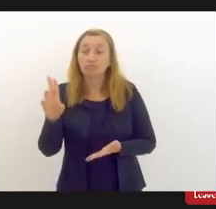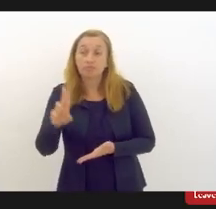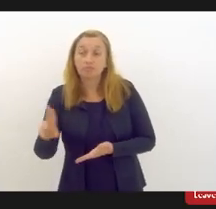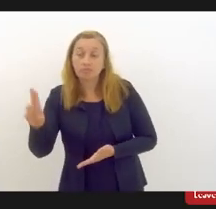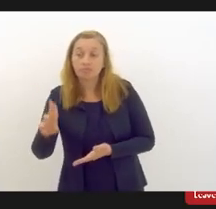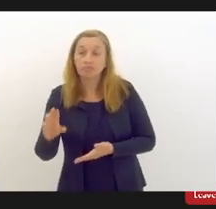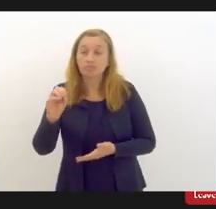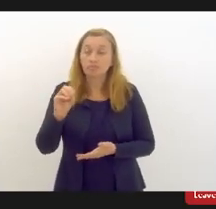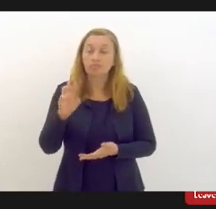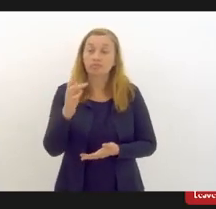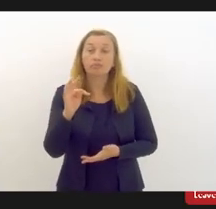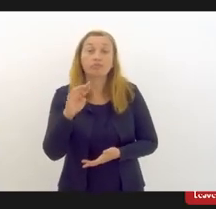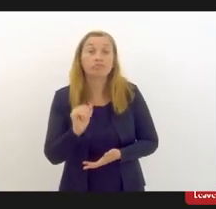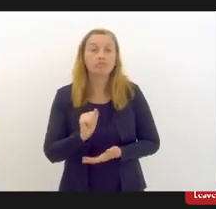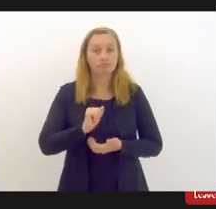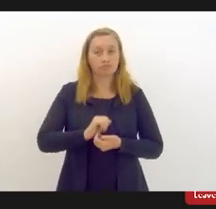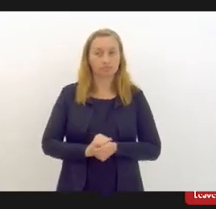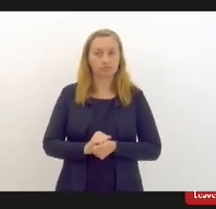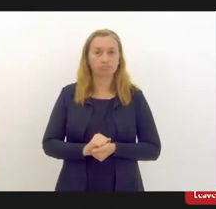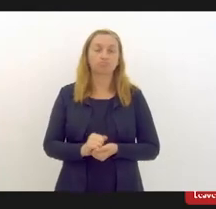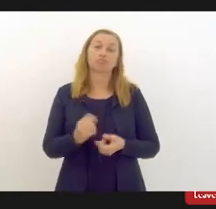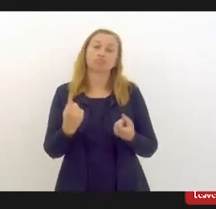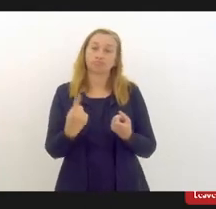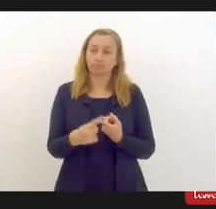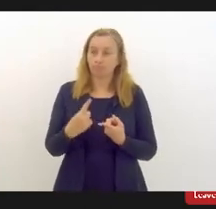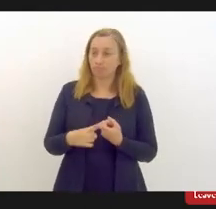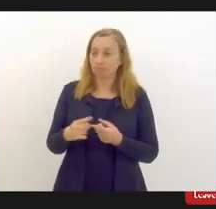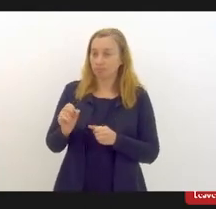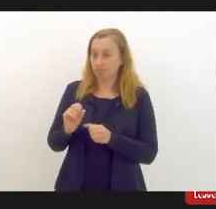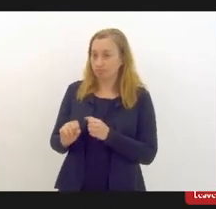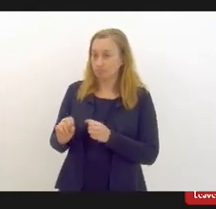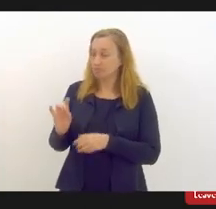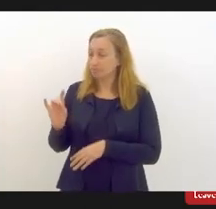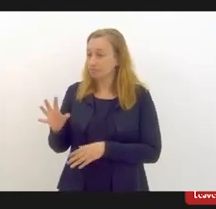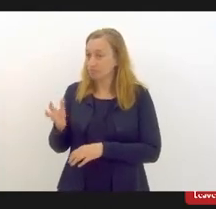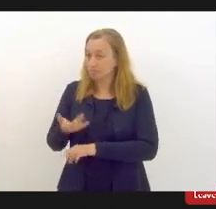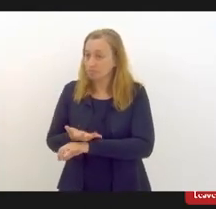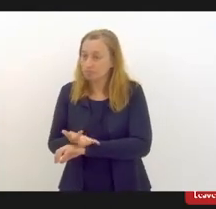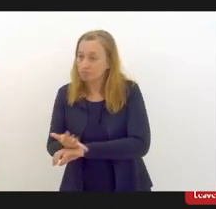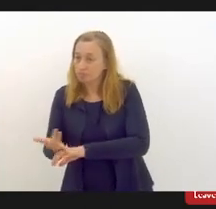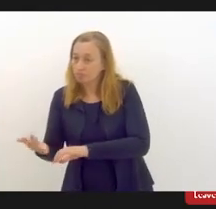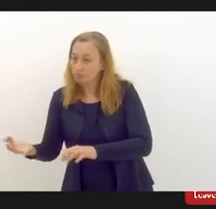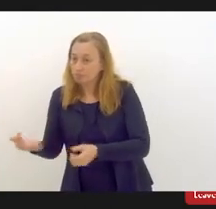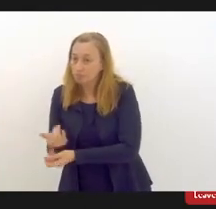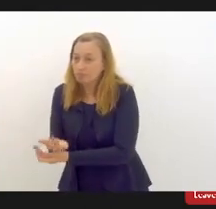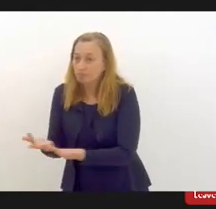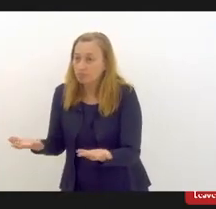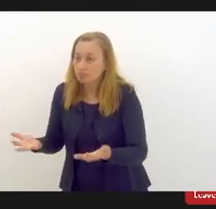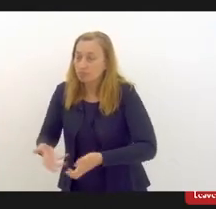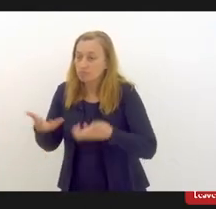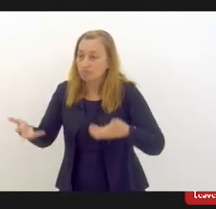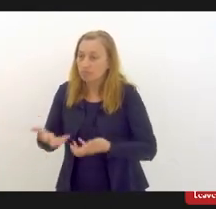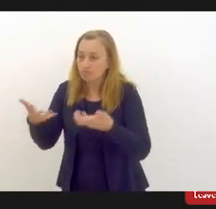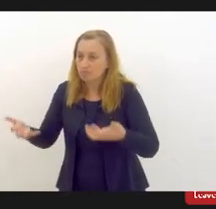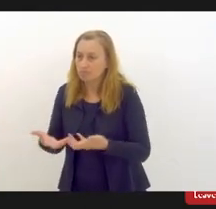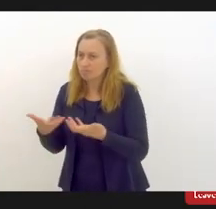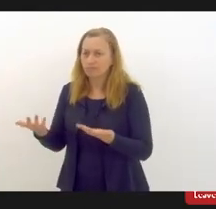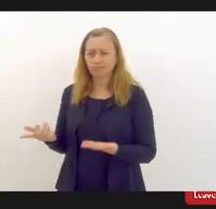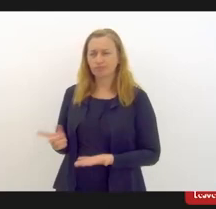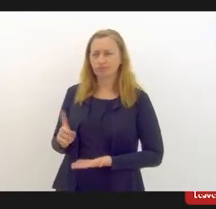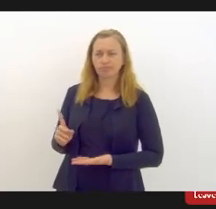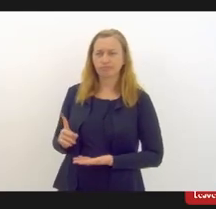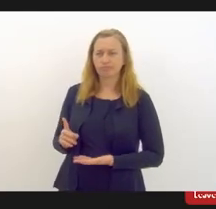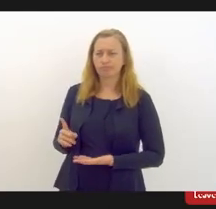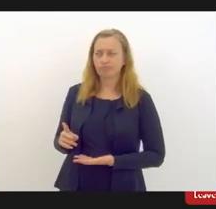vai haver o aproveitamento, porque também fazer uma horta só de alface também não adianta, é super bonitinho, é ótimo. Mas